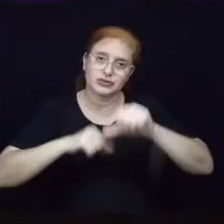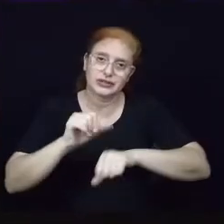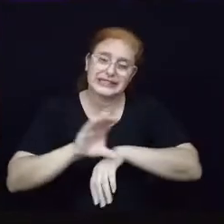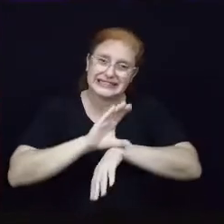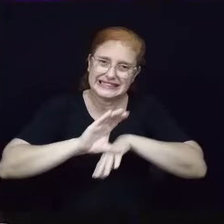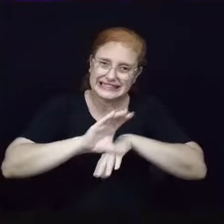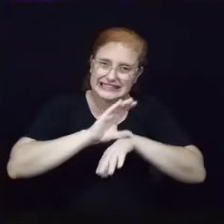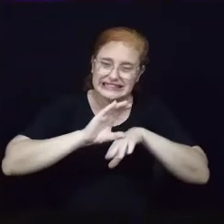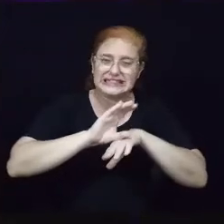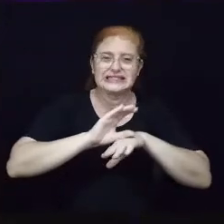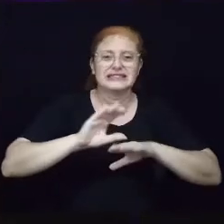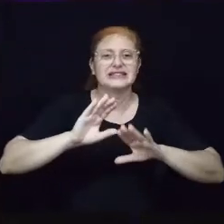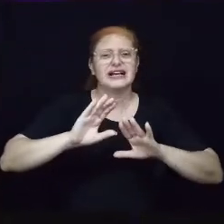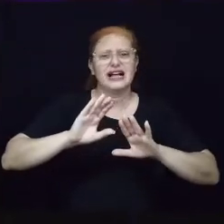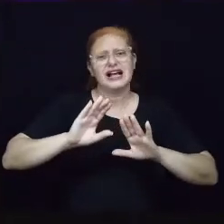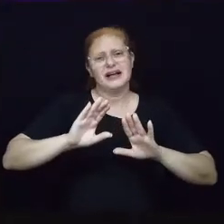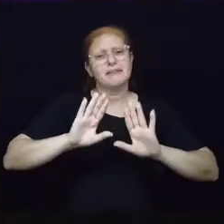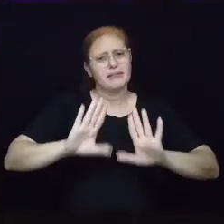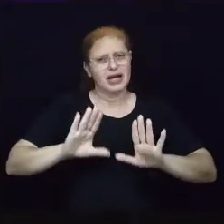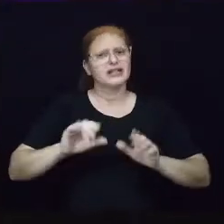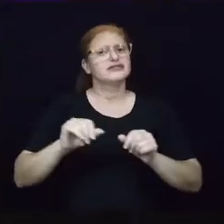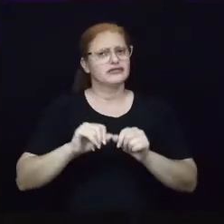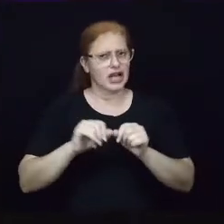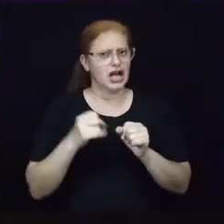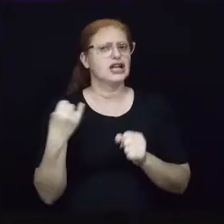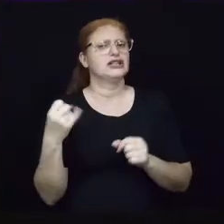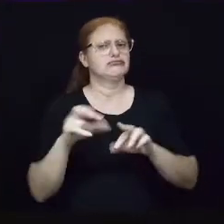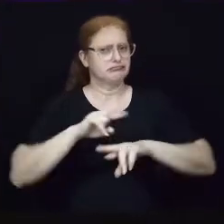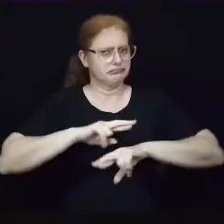um detalhe, mas que faz uma grande diferença.